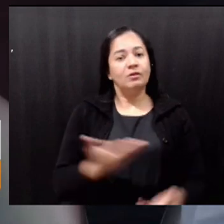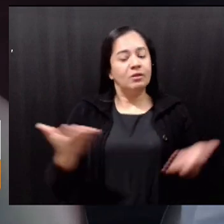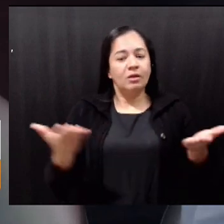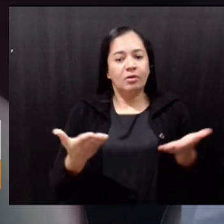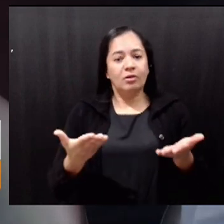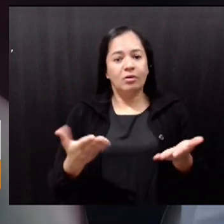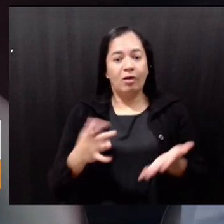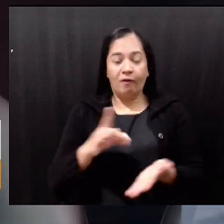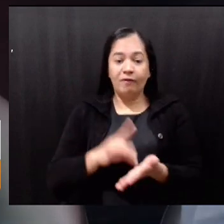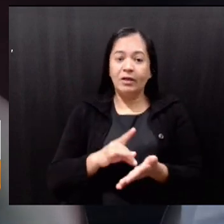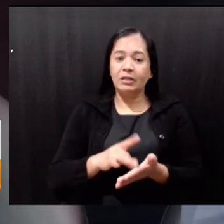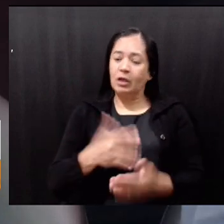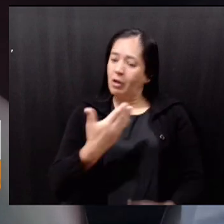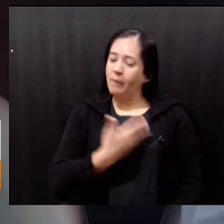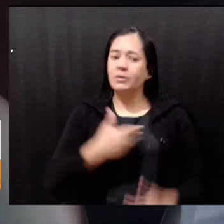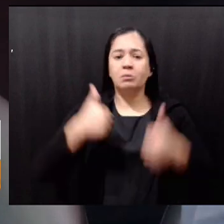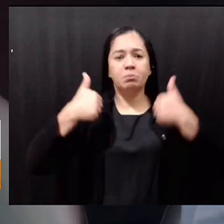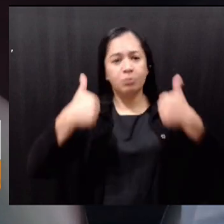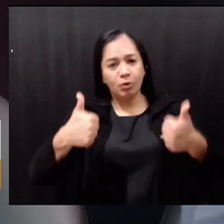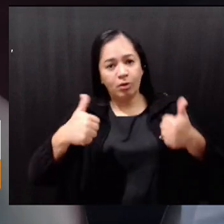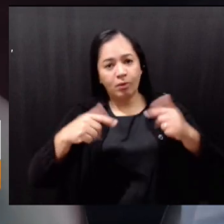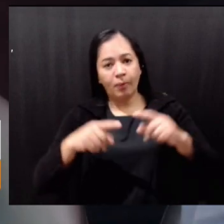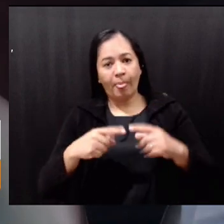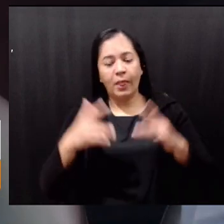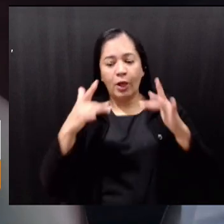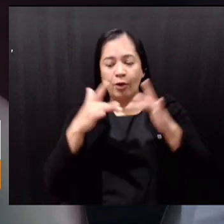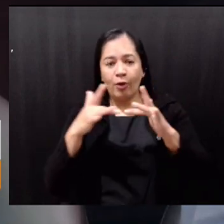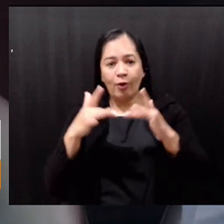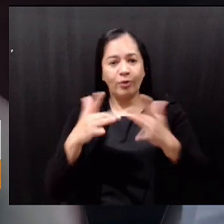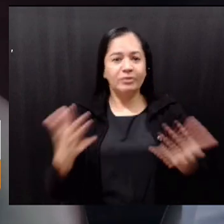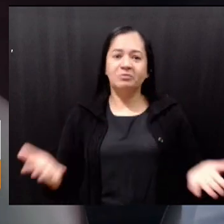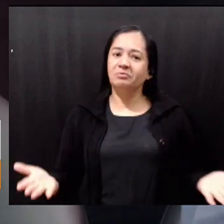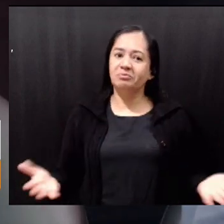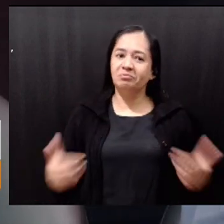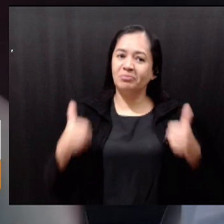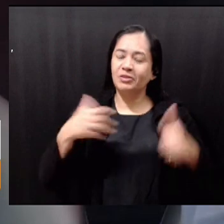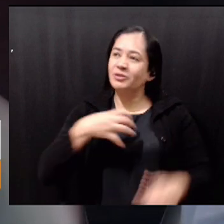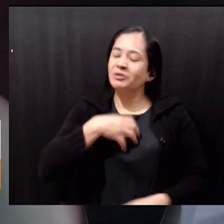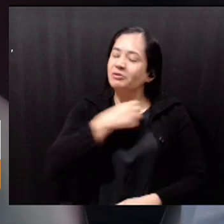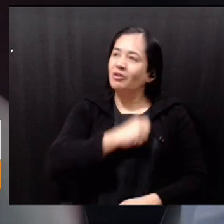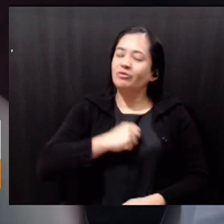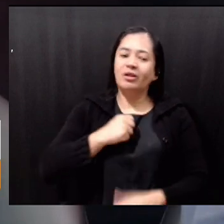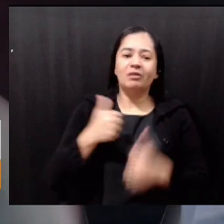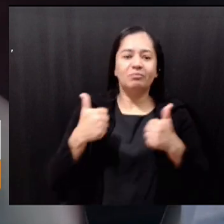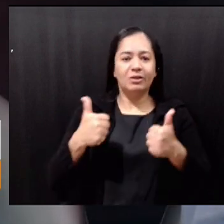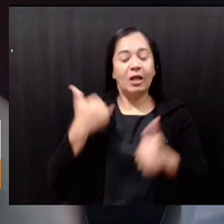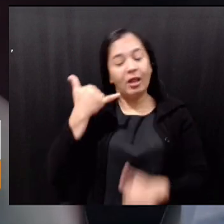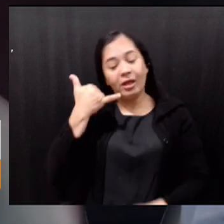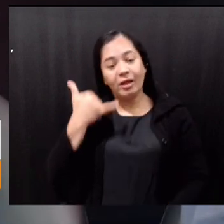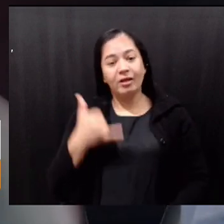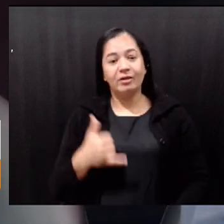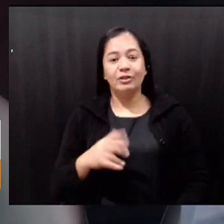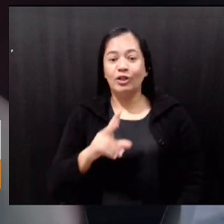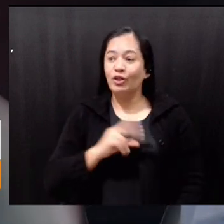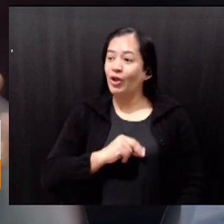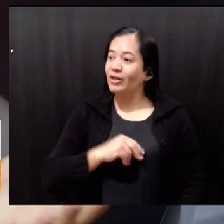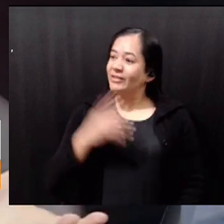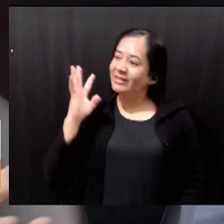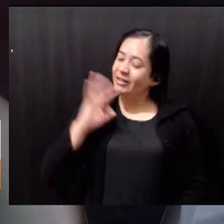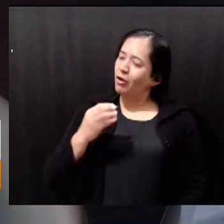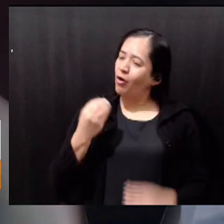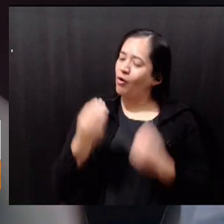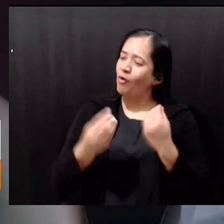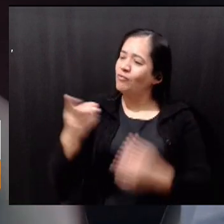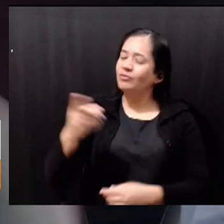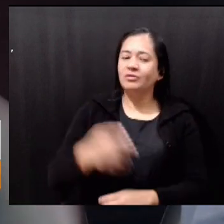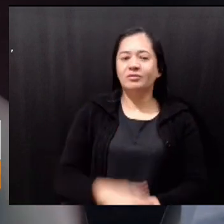muito positiva. Eu entro em contato com esse sujeito, estou sentindo saudade, liga, né? Poxa, que bom, como você tá? Possivelmente esse sujeito